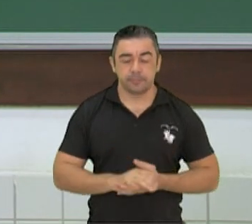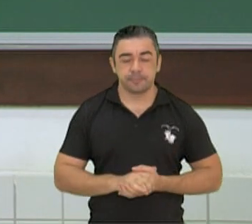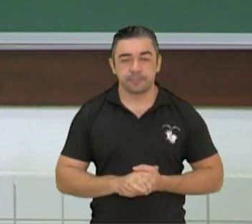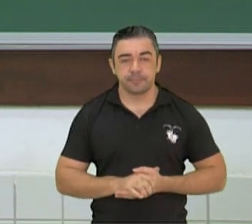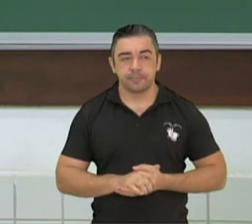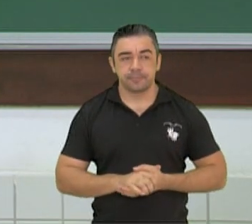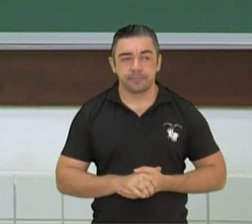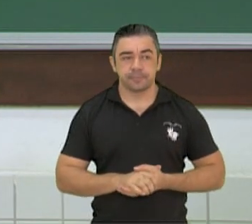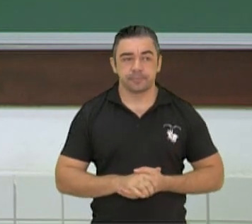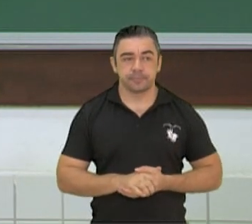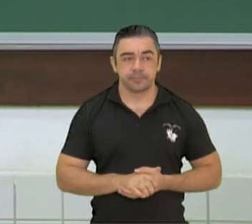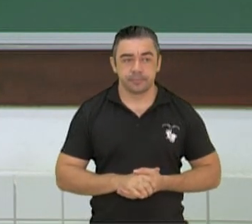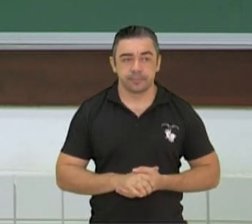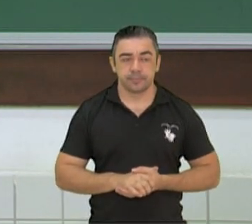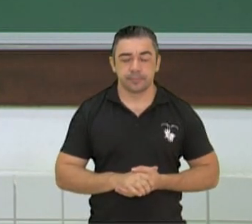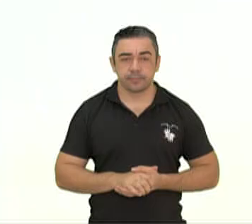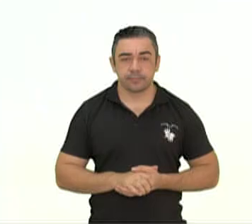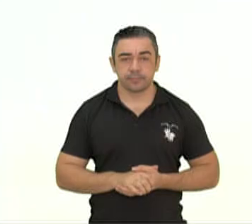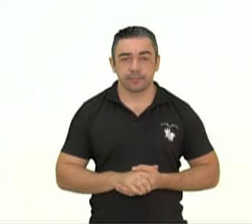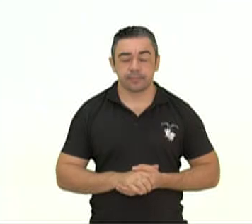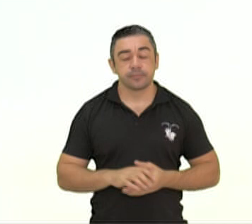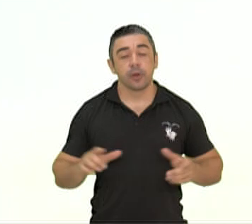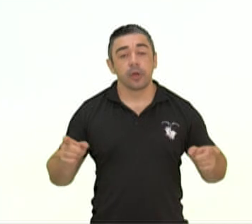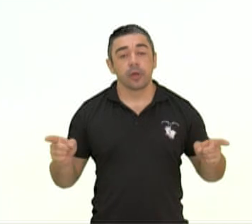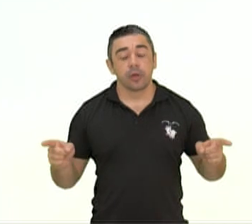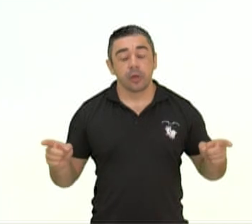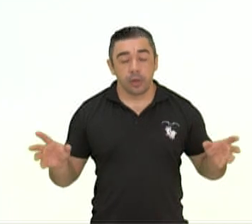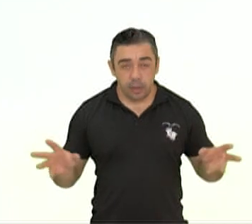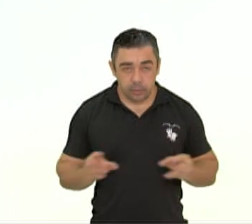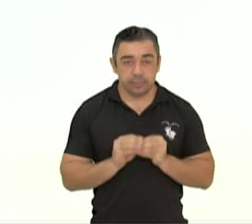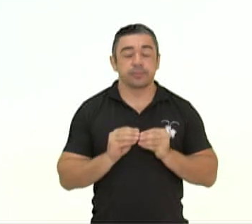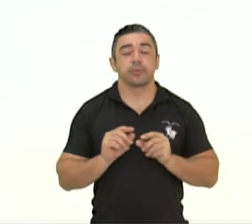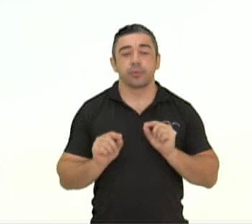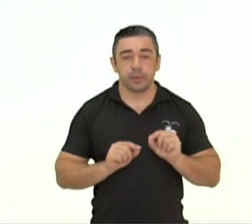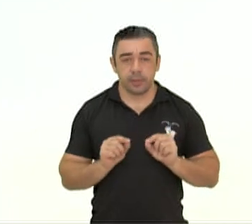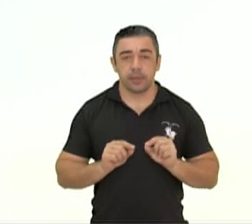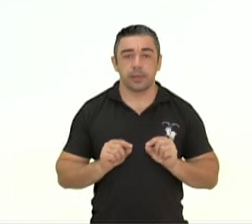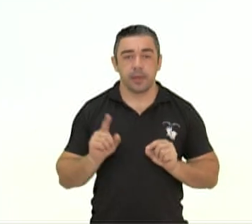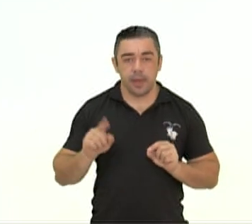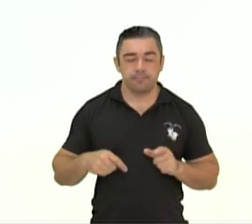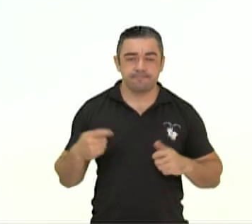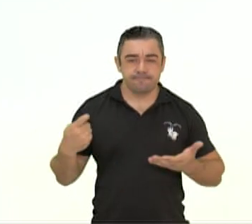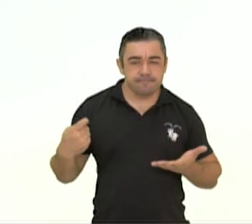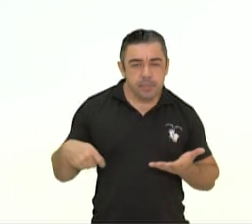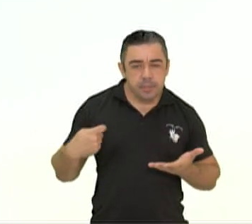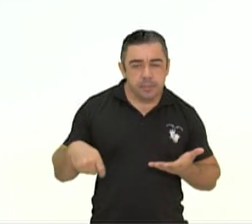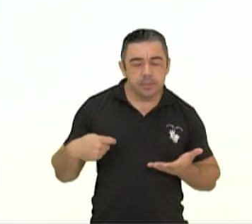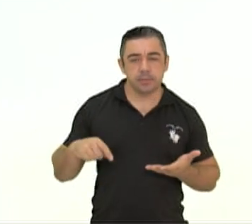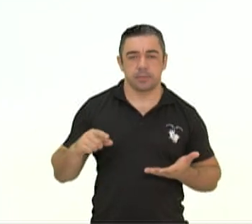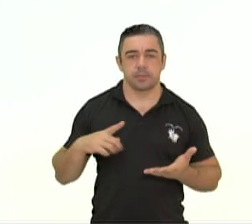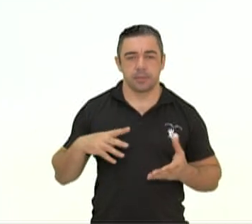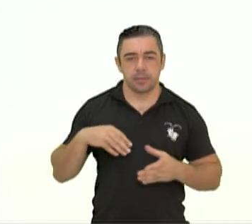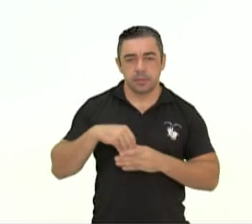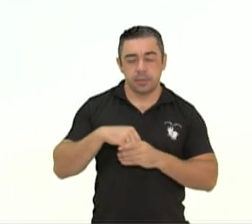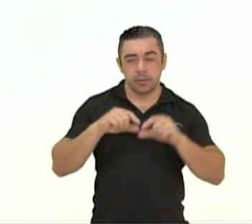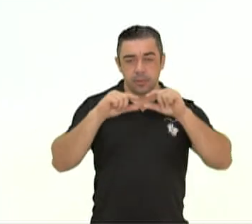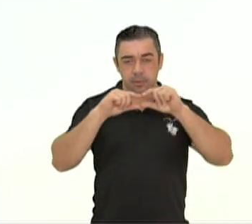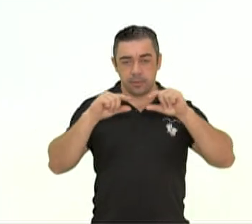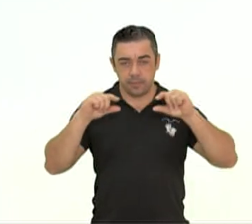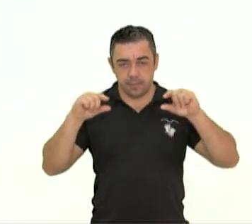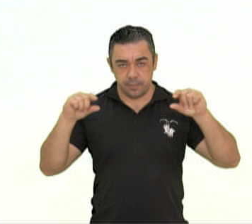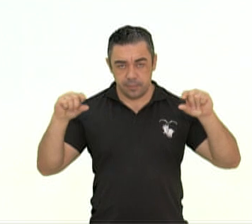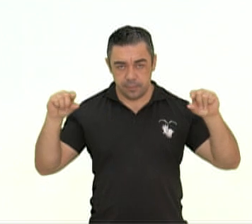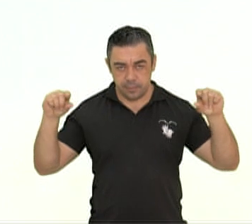aulas. Objetivo da aula: retomar os termos essenciais, integrantes